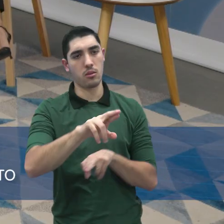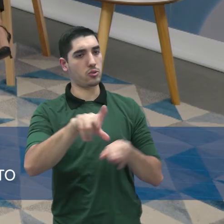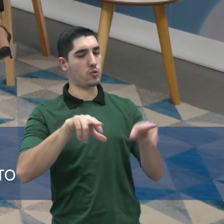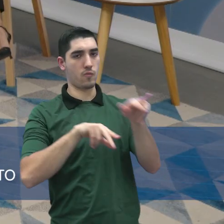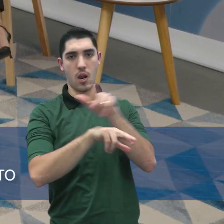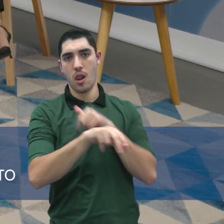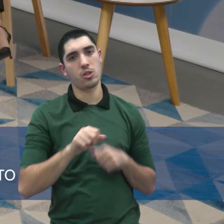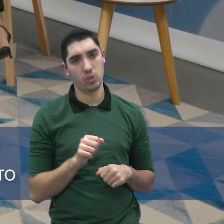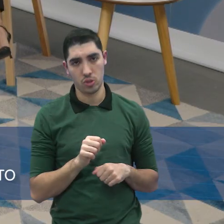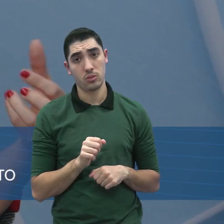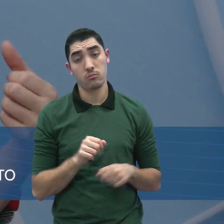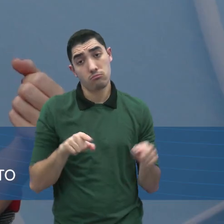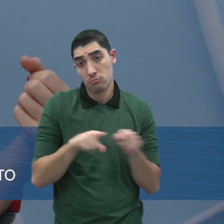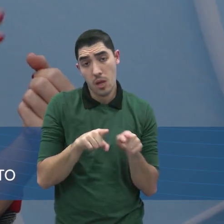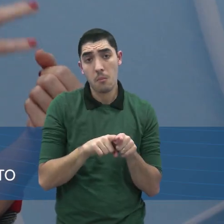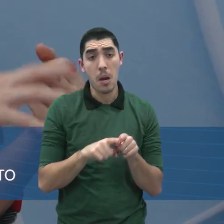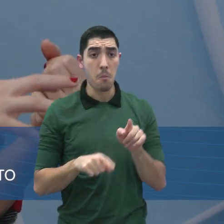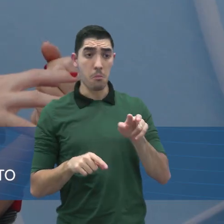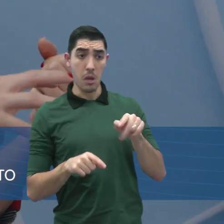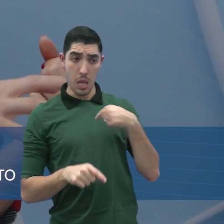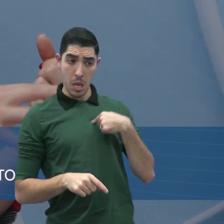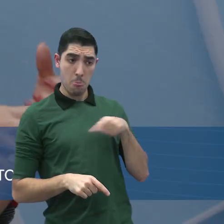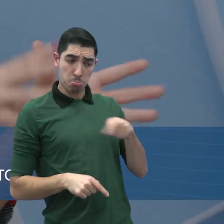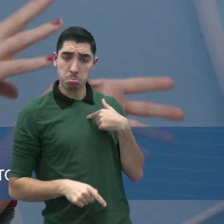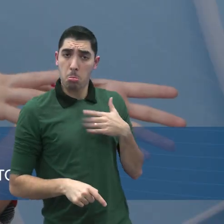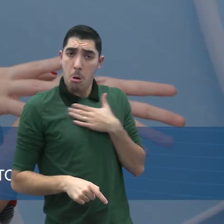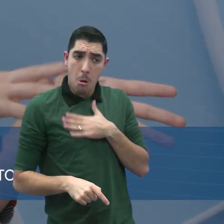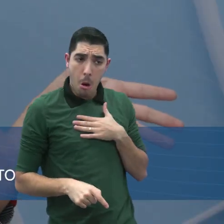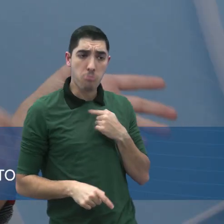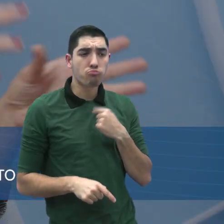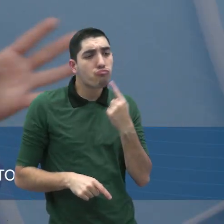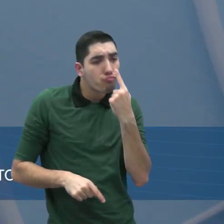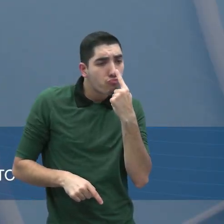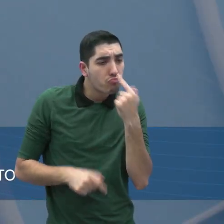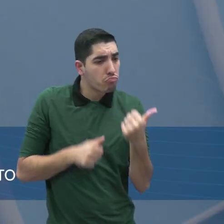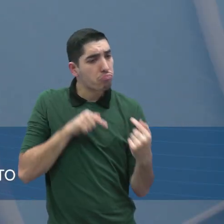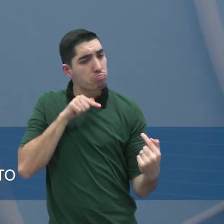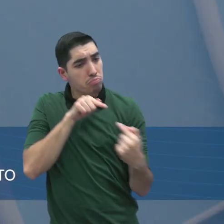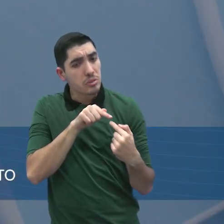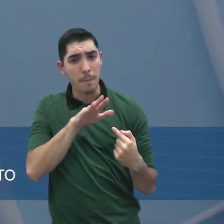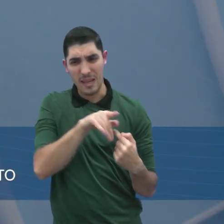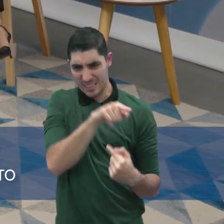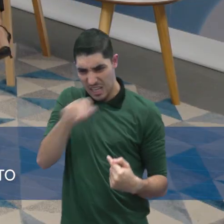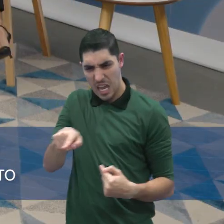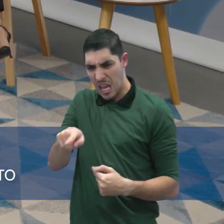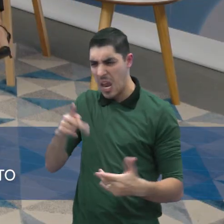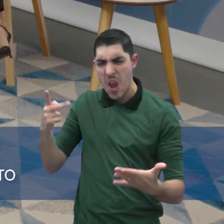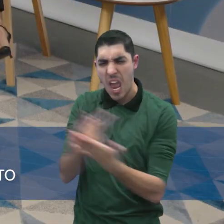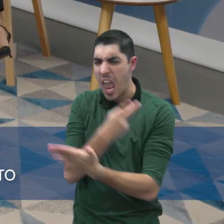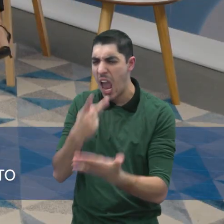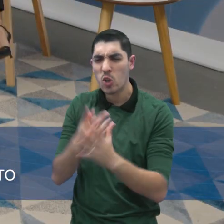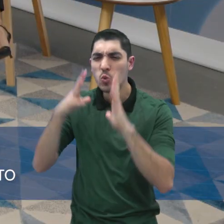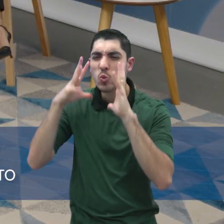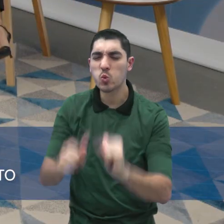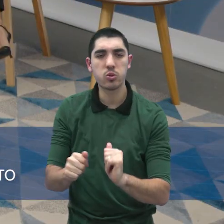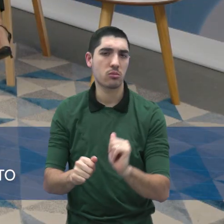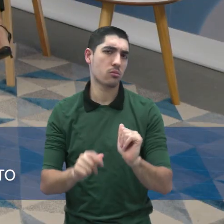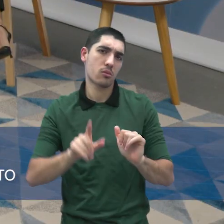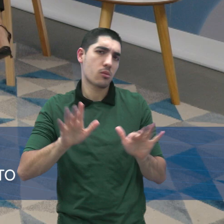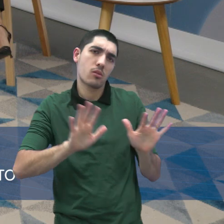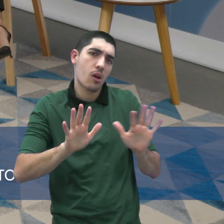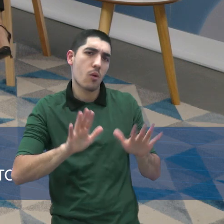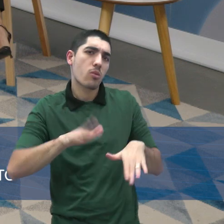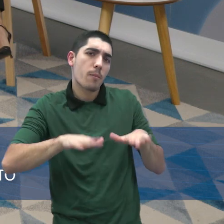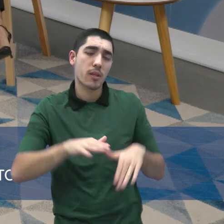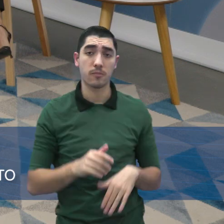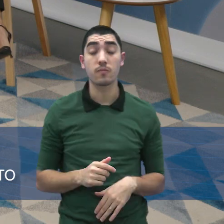como eu disse, o senso crítico. Não é porque eu me simpatizo com o lado A que o lado B está totalmente errado. Exatamente, eu falo que o